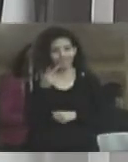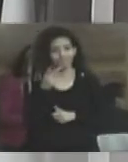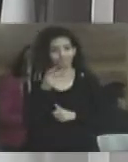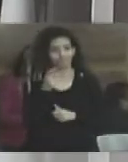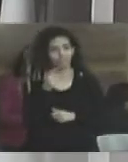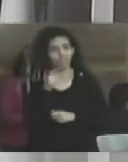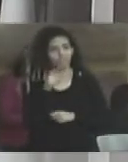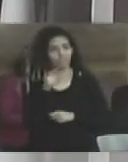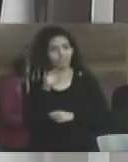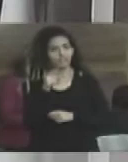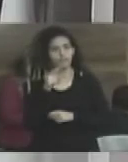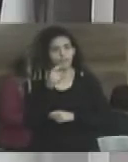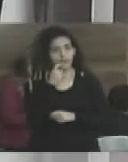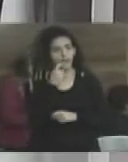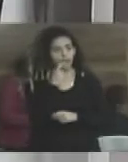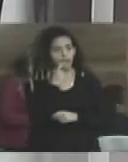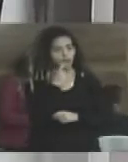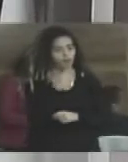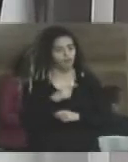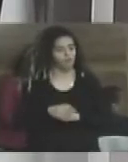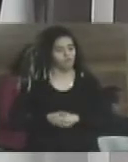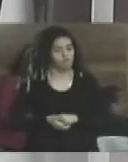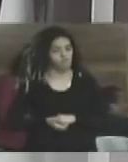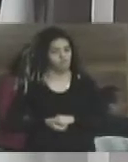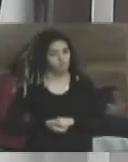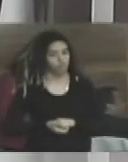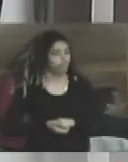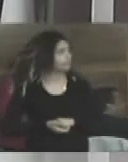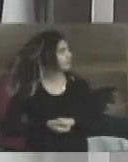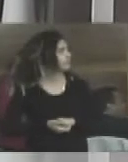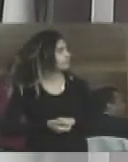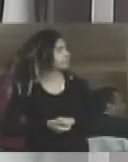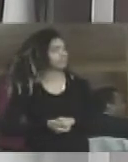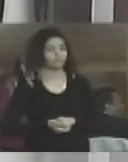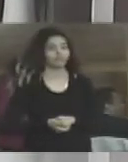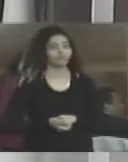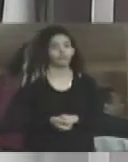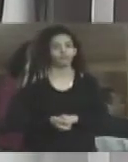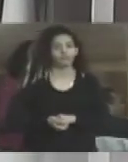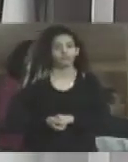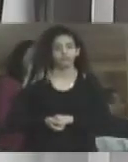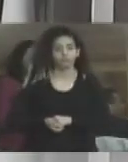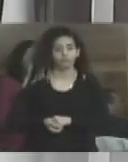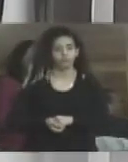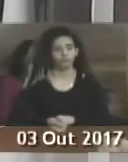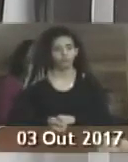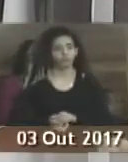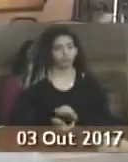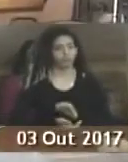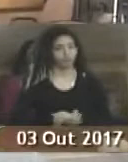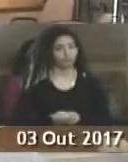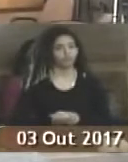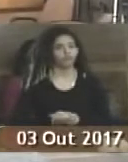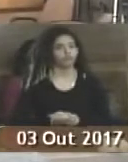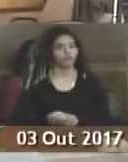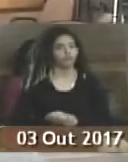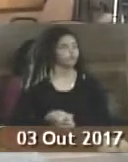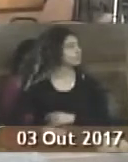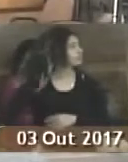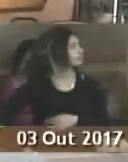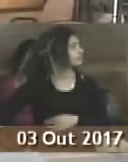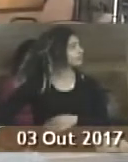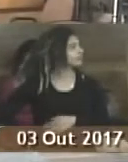muito ocupado. E você Fernando pode ganhou um fã, né, Jedi? Ganhou um fã, cara. Ontem fã, ele falou, cara, de você o tempo todo, Fernando. Vou até coçar o bigode aqui,